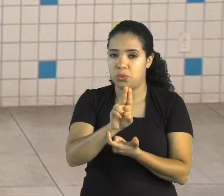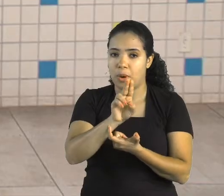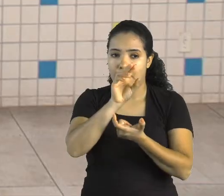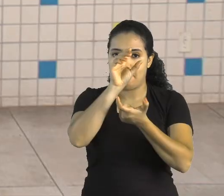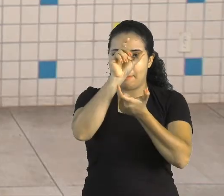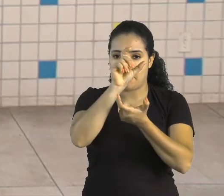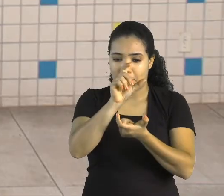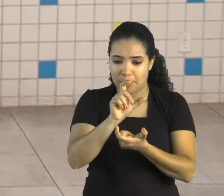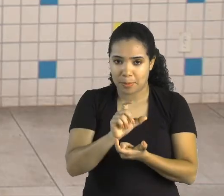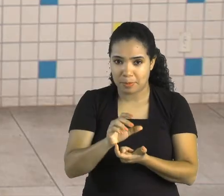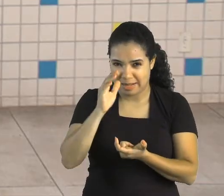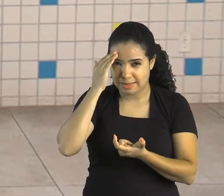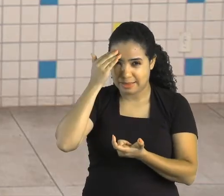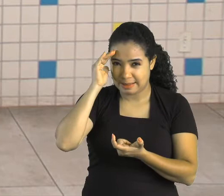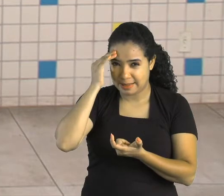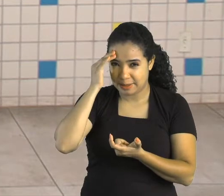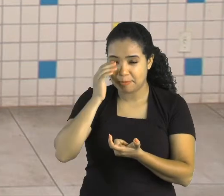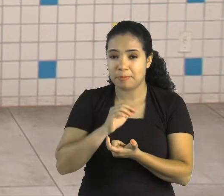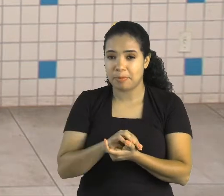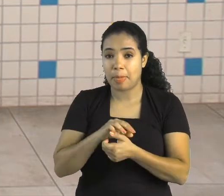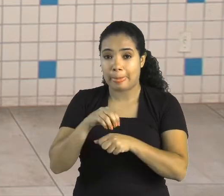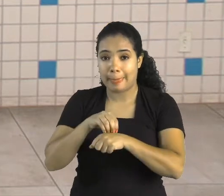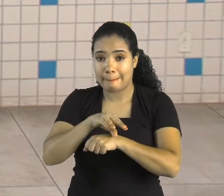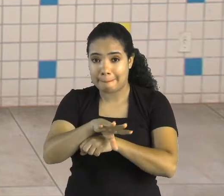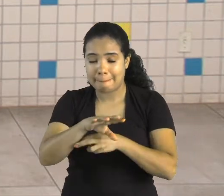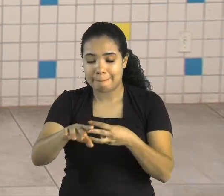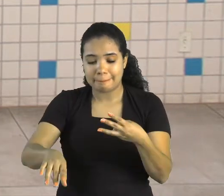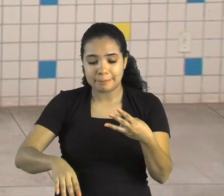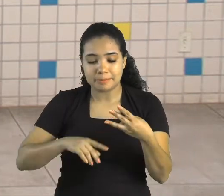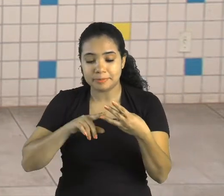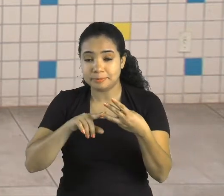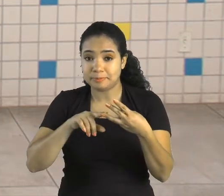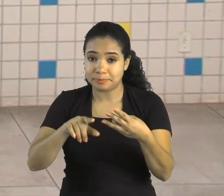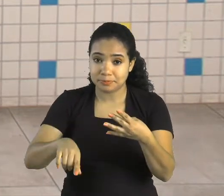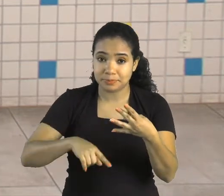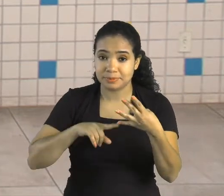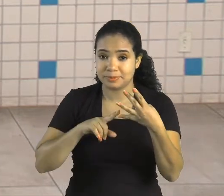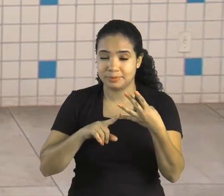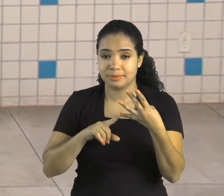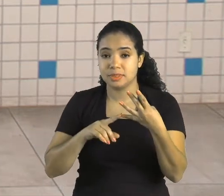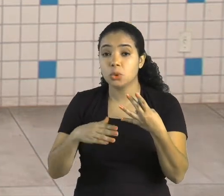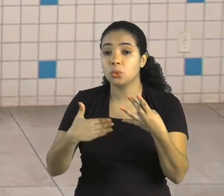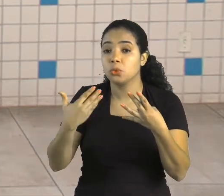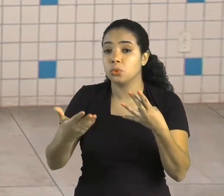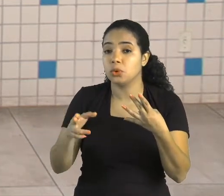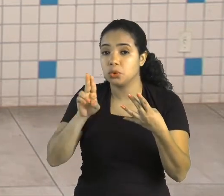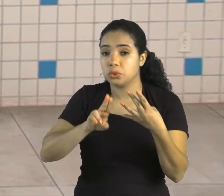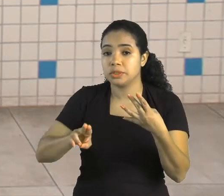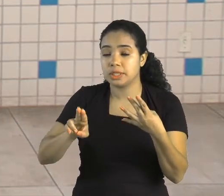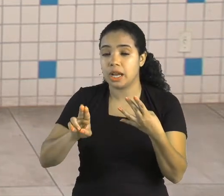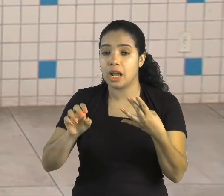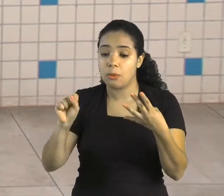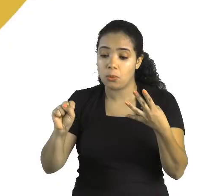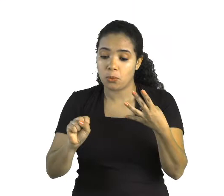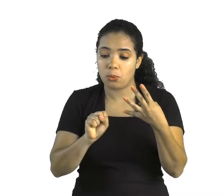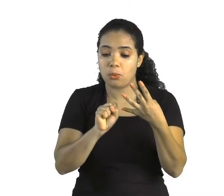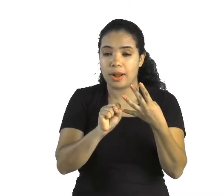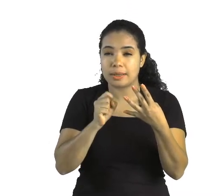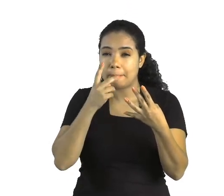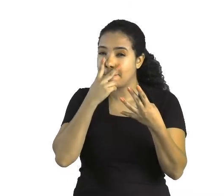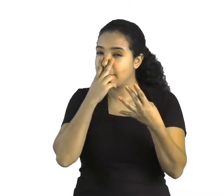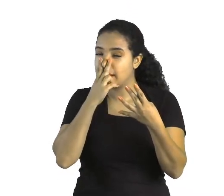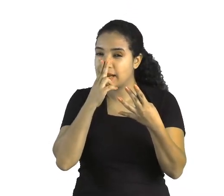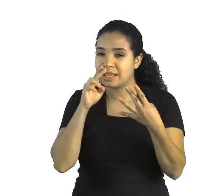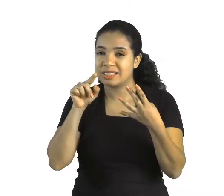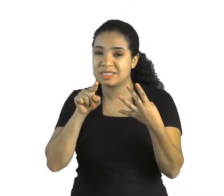compreender? Mais uma dica agora. A quarta dica, quando que eu vou utilizar o S com som de Z?